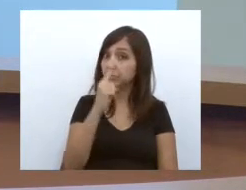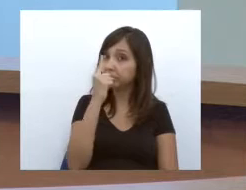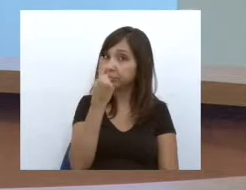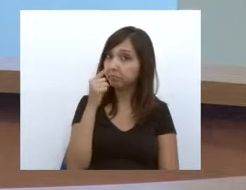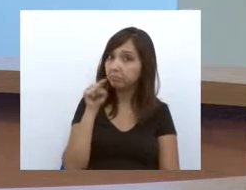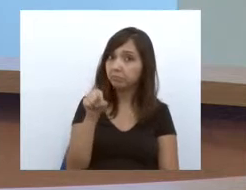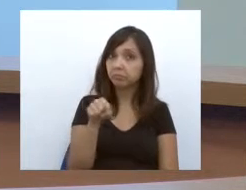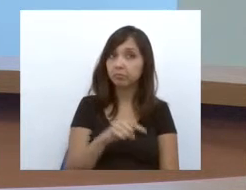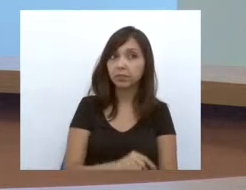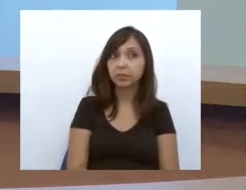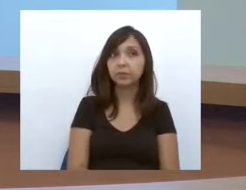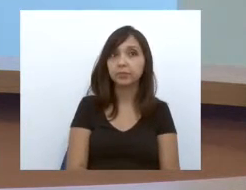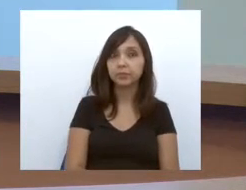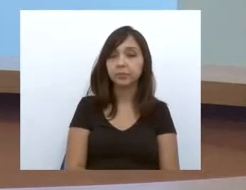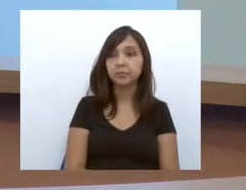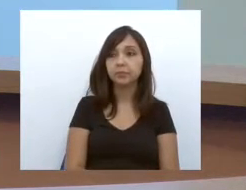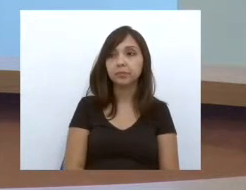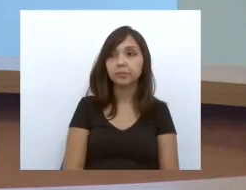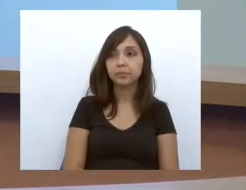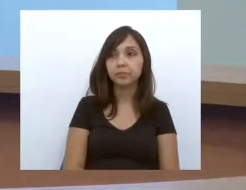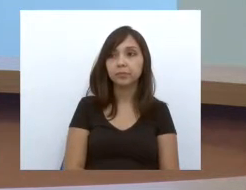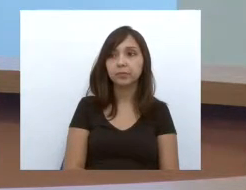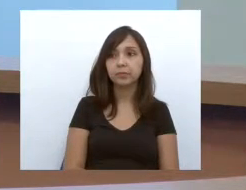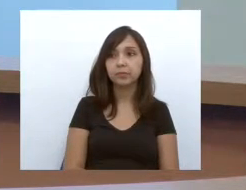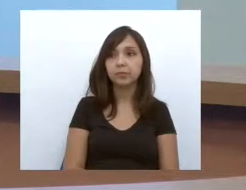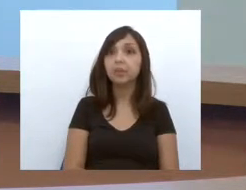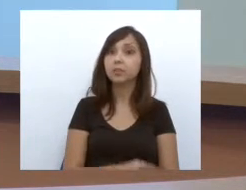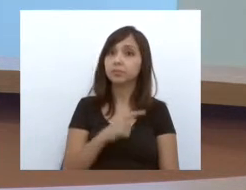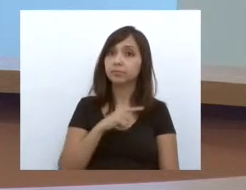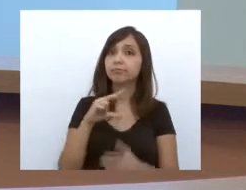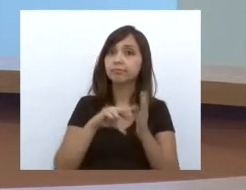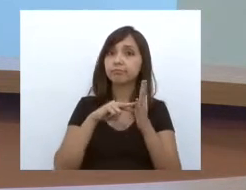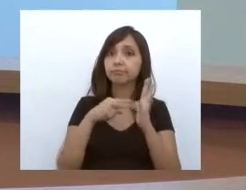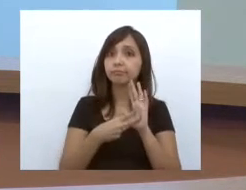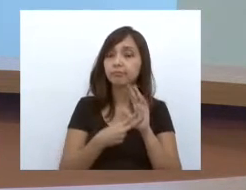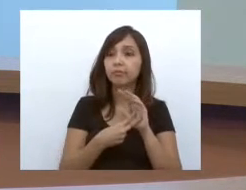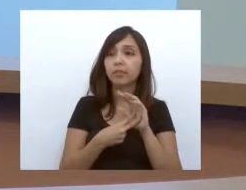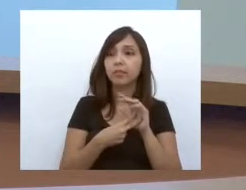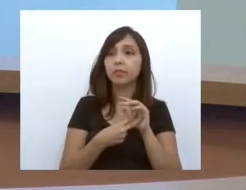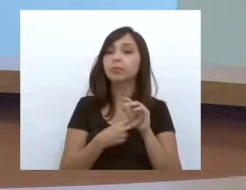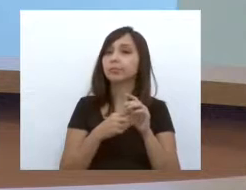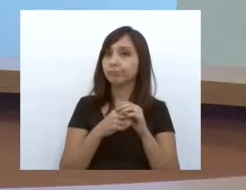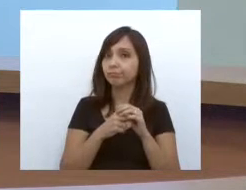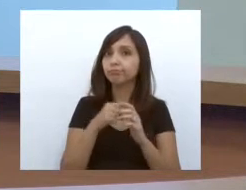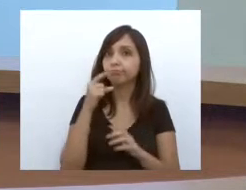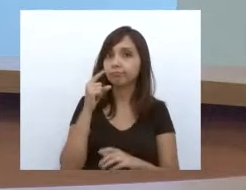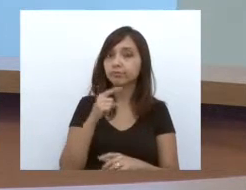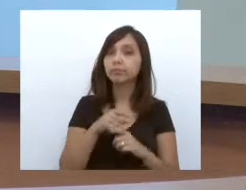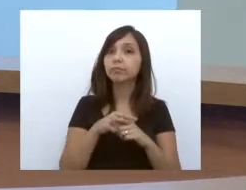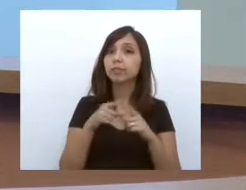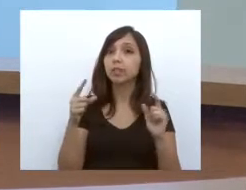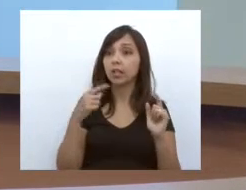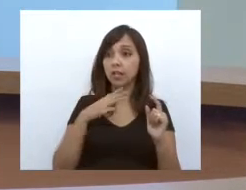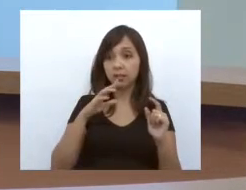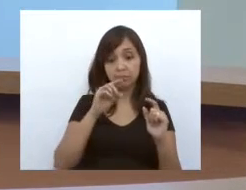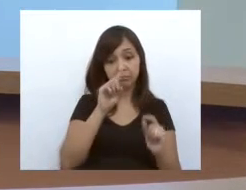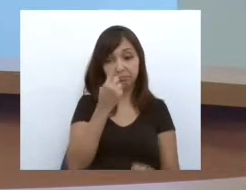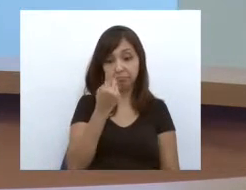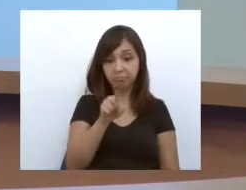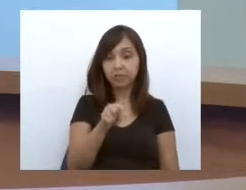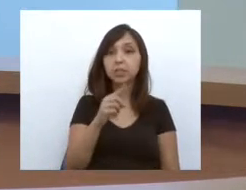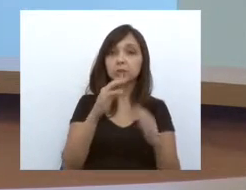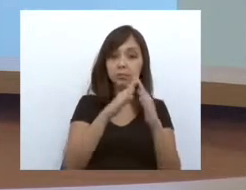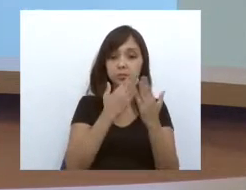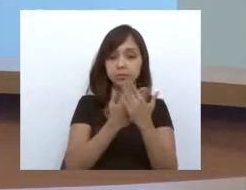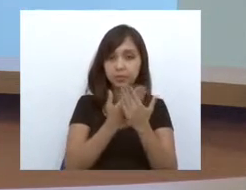1.000 escolas. Isso tem um significado muito grande. 1.000 escolas, você que